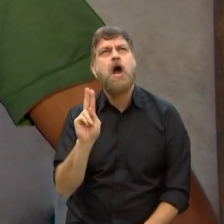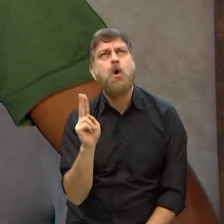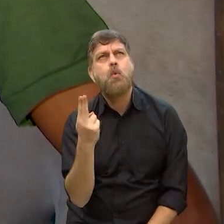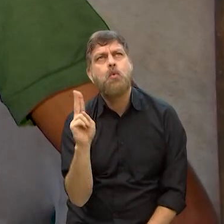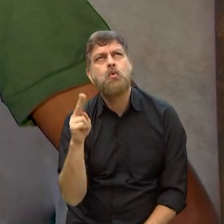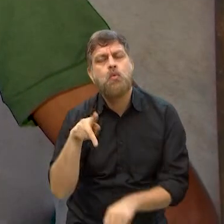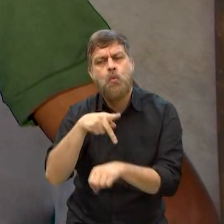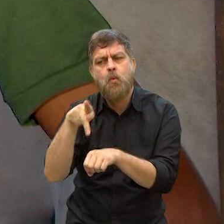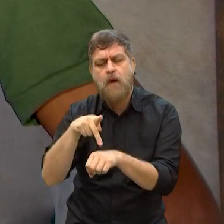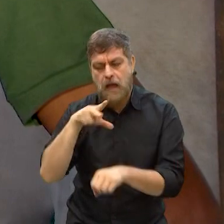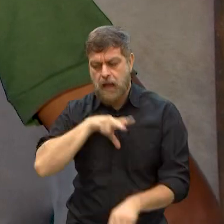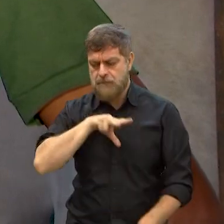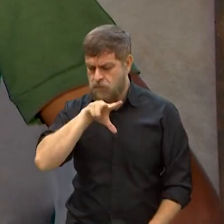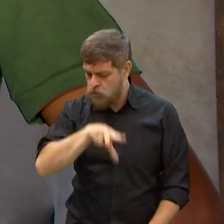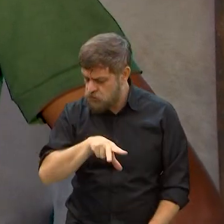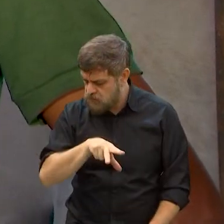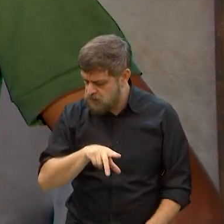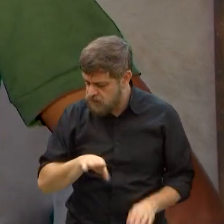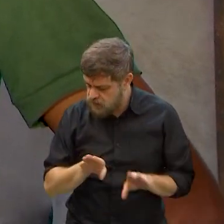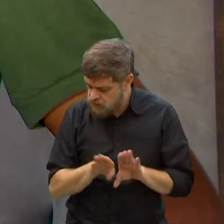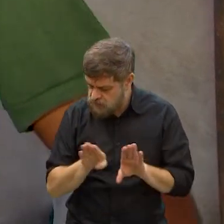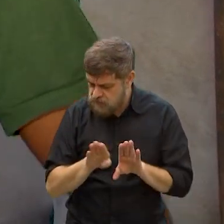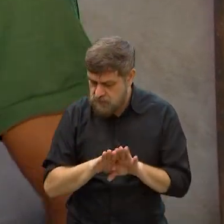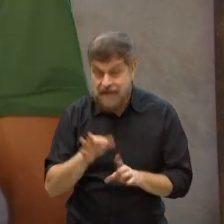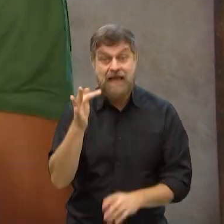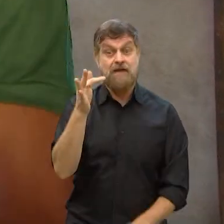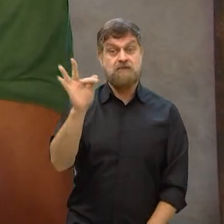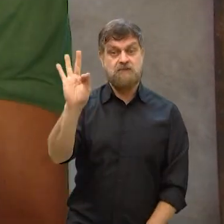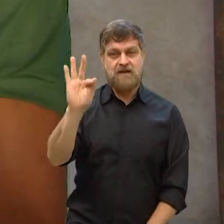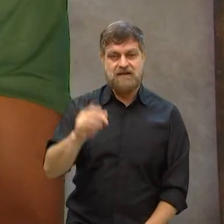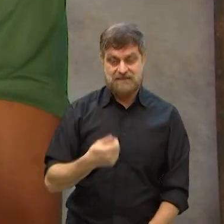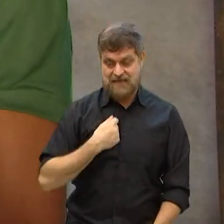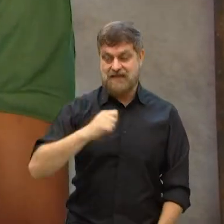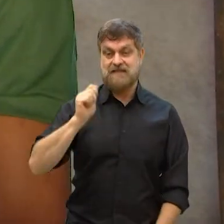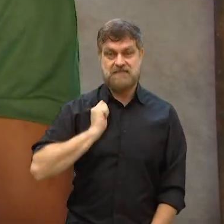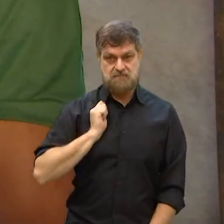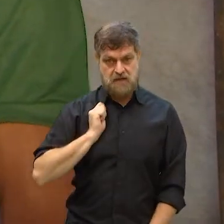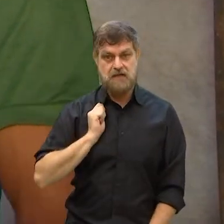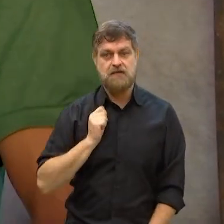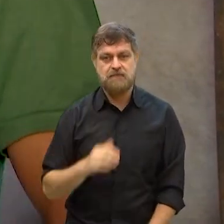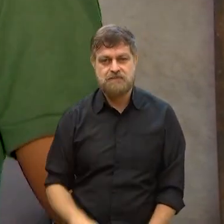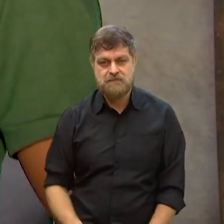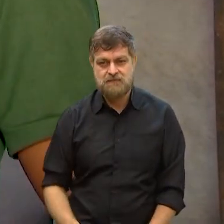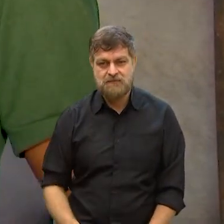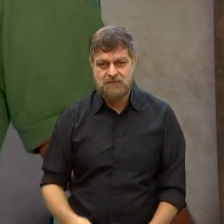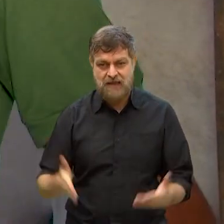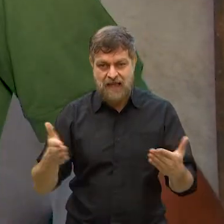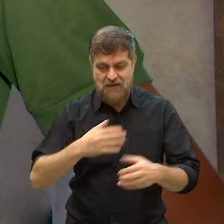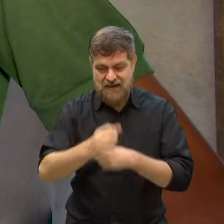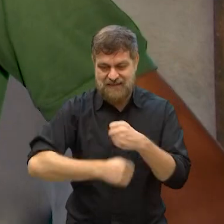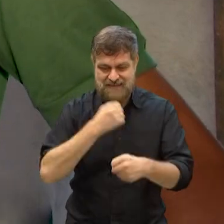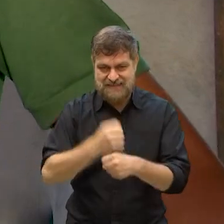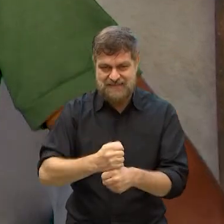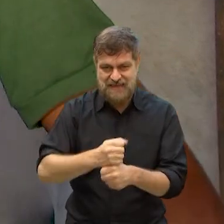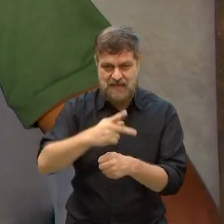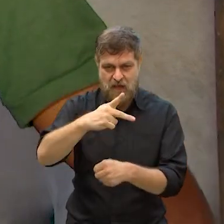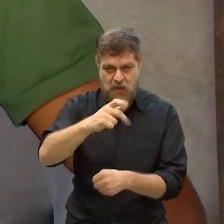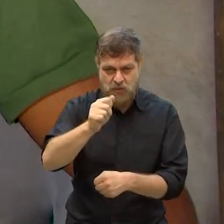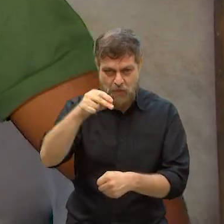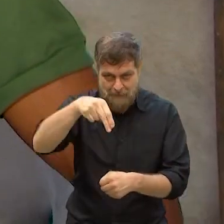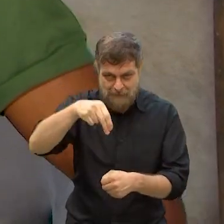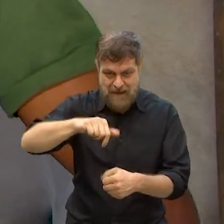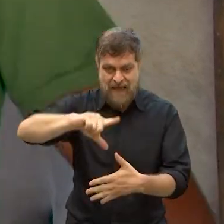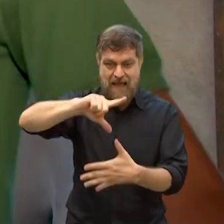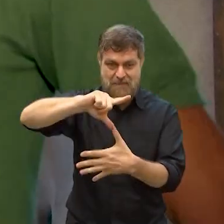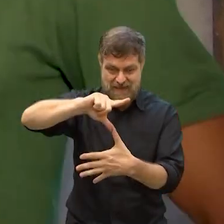no Uruguai, em Portugal, na França e na Espanha. E esse ano no PAN. Conta esse pra ano... mim como que tá